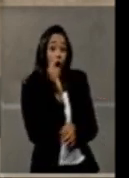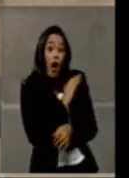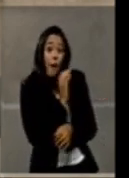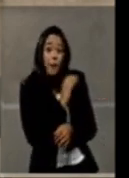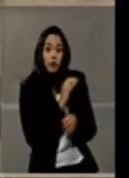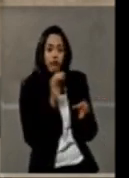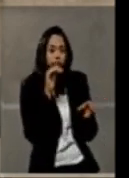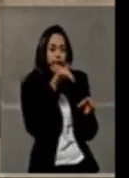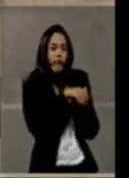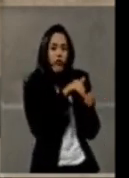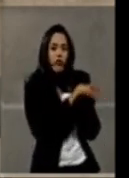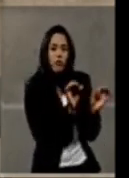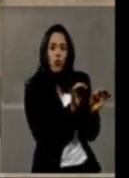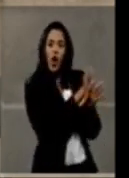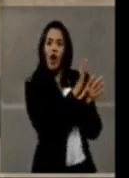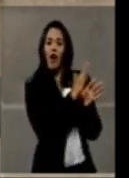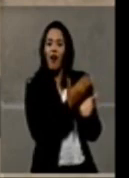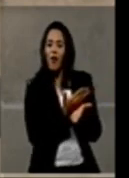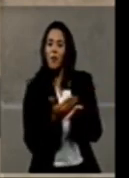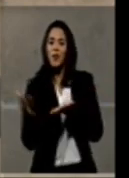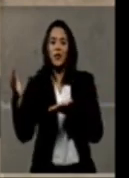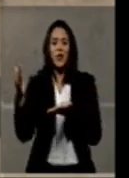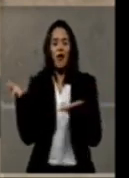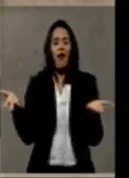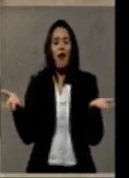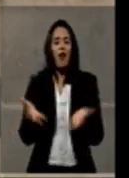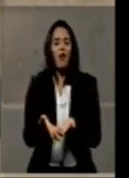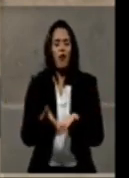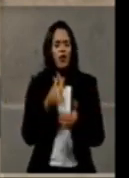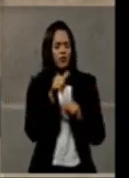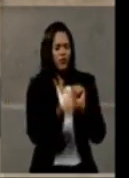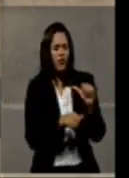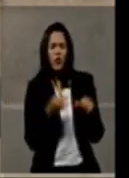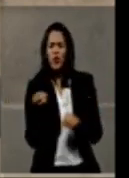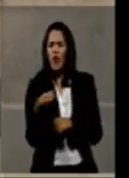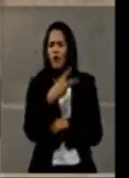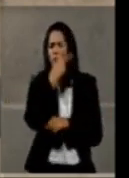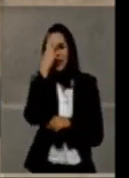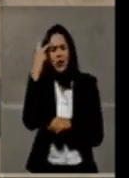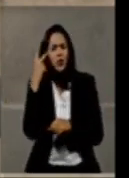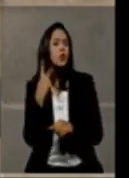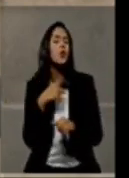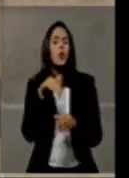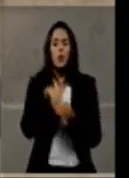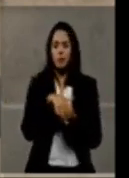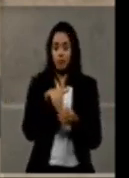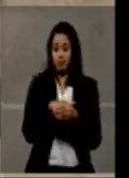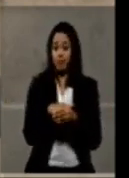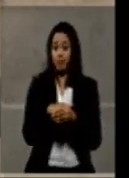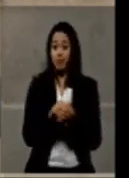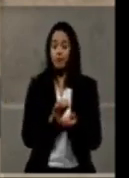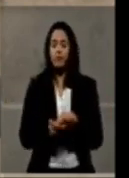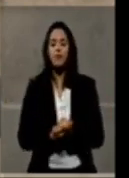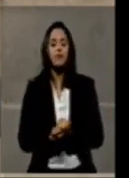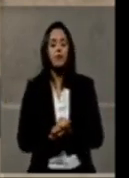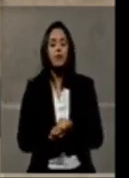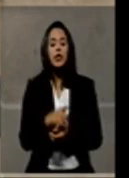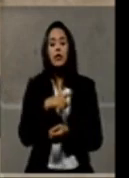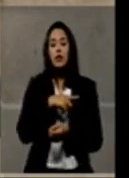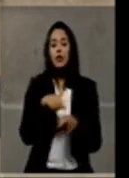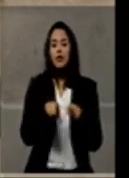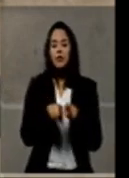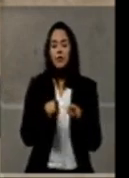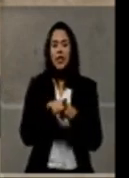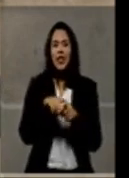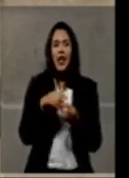em tese absolutamente renovado politicamente há nessas ocasiões um misto de